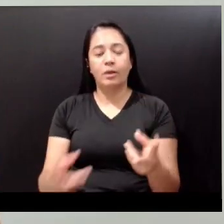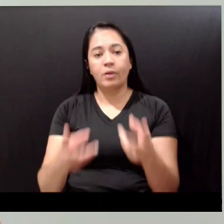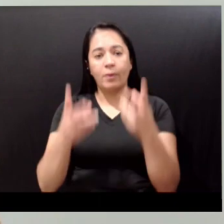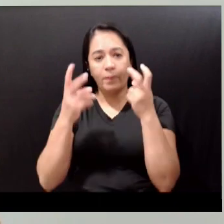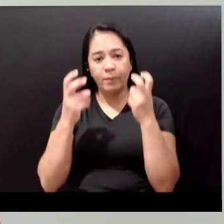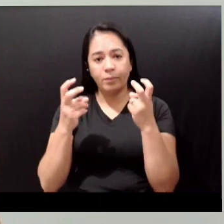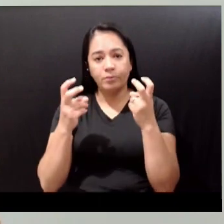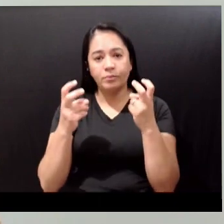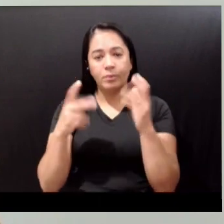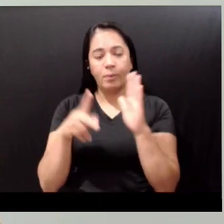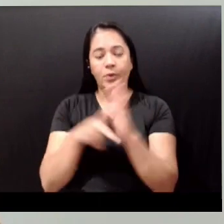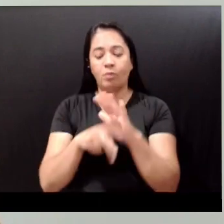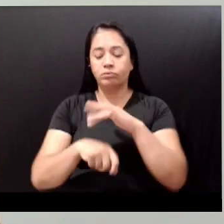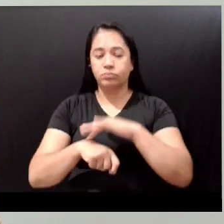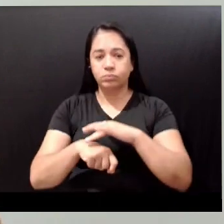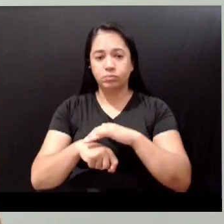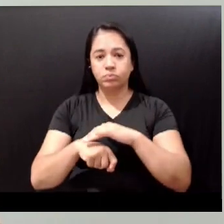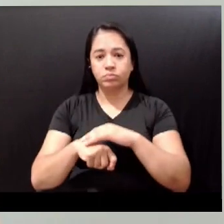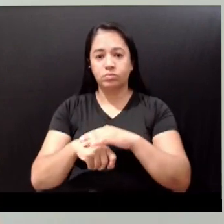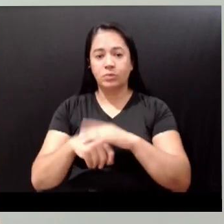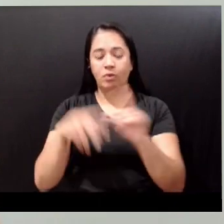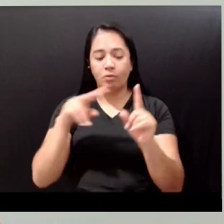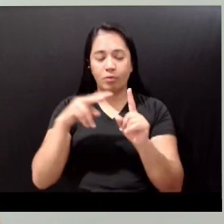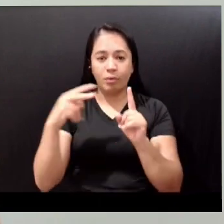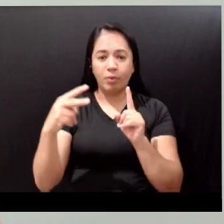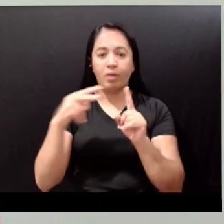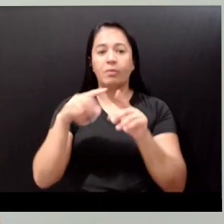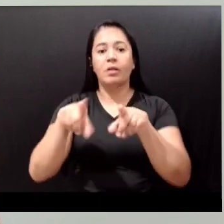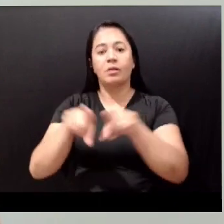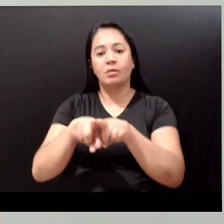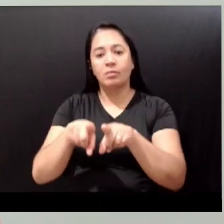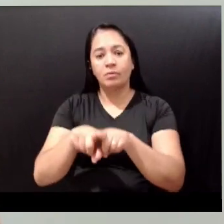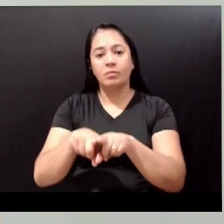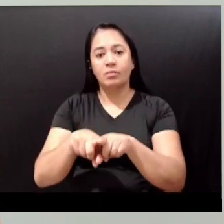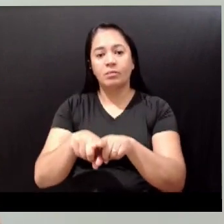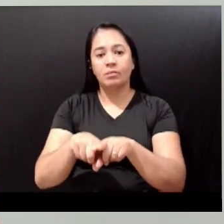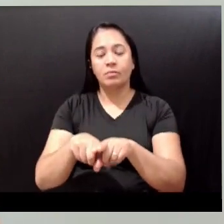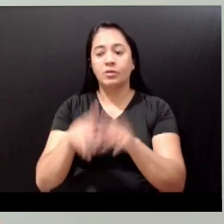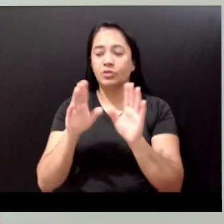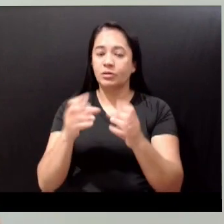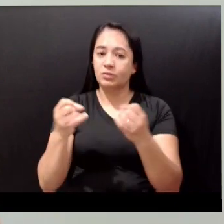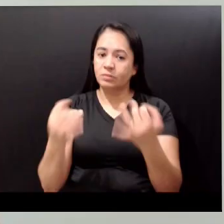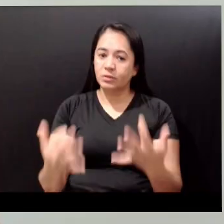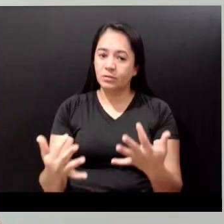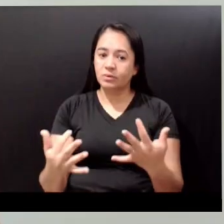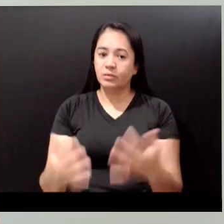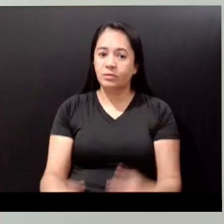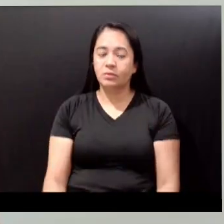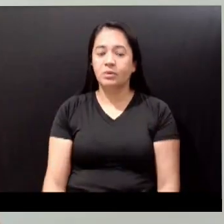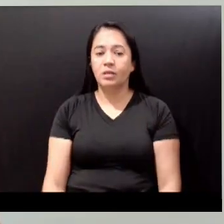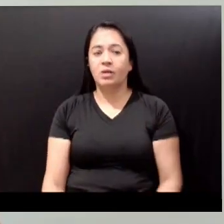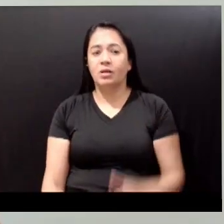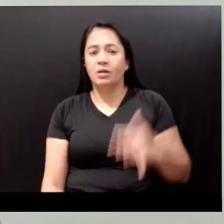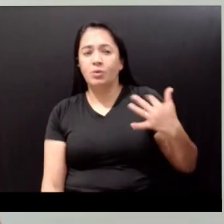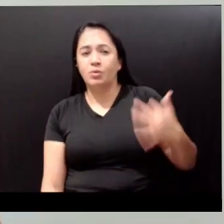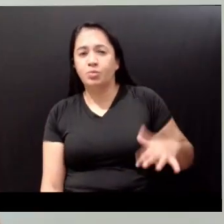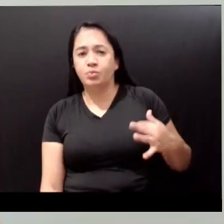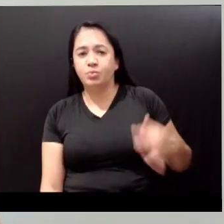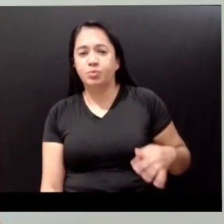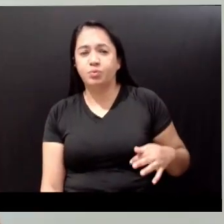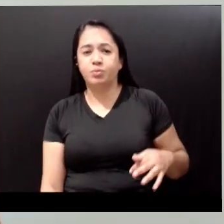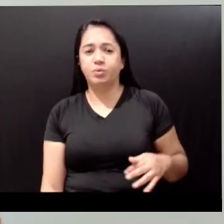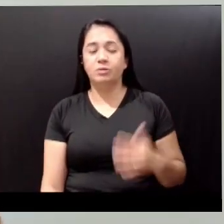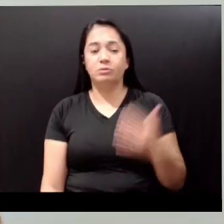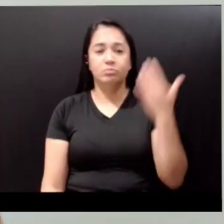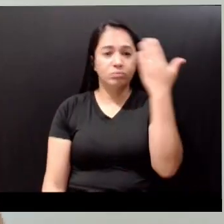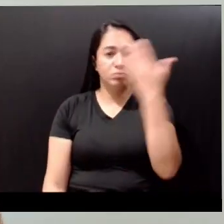o reconhecimento dessa doença, trazer visibilidade para essa condição. Como eu disse anteriormente, a dor da fibromialgia